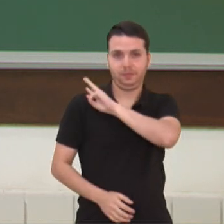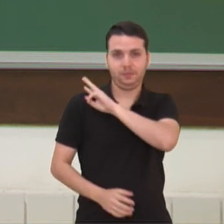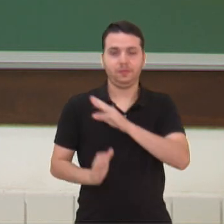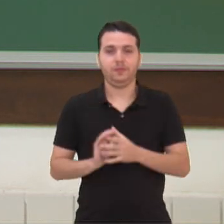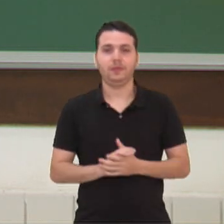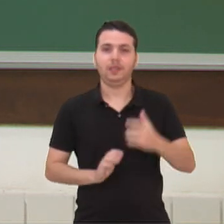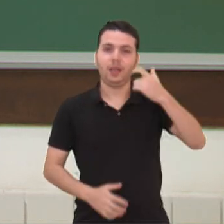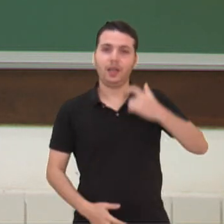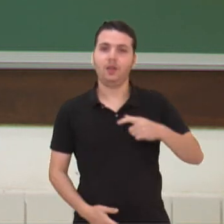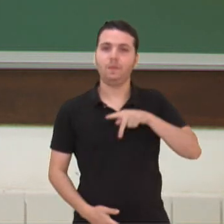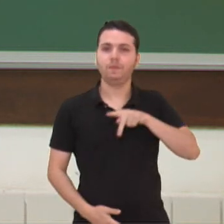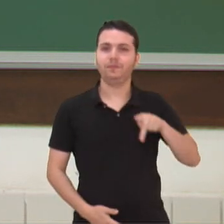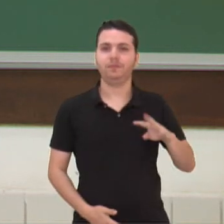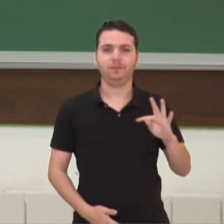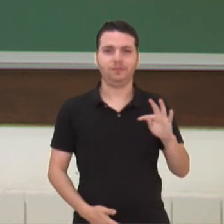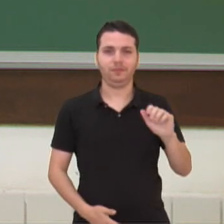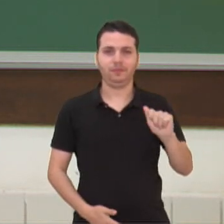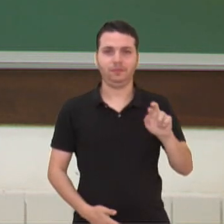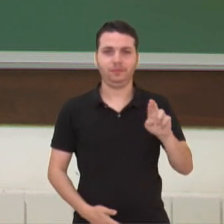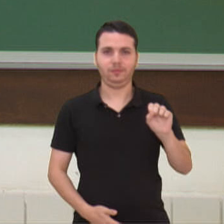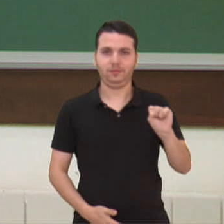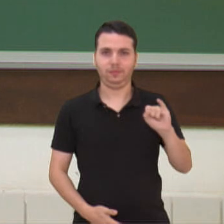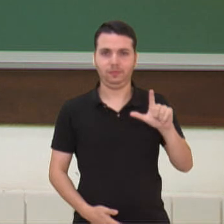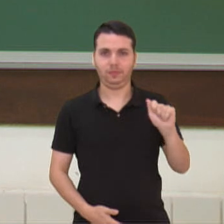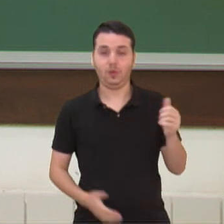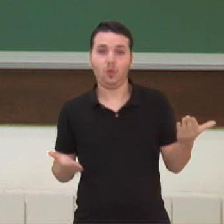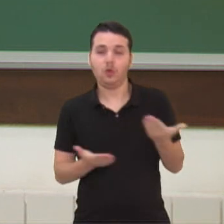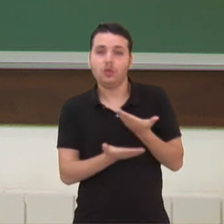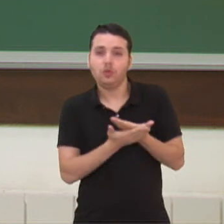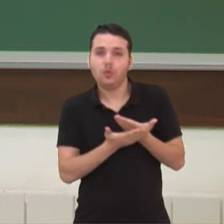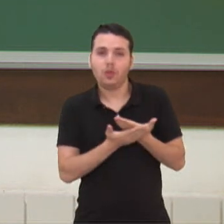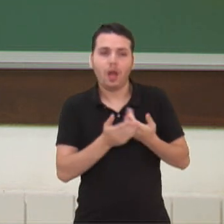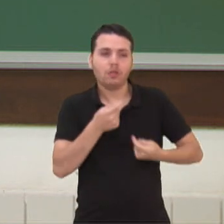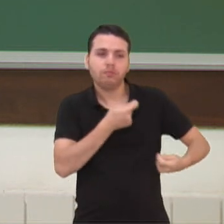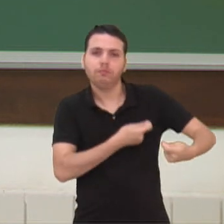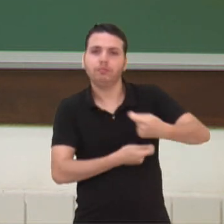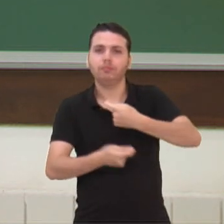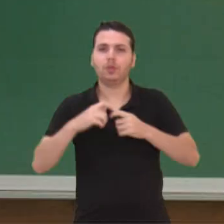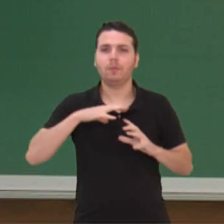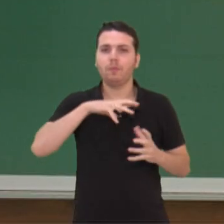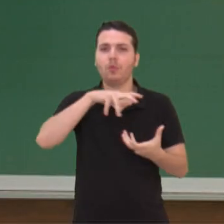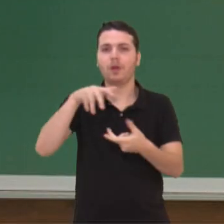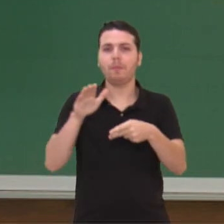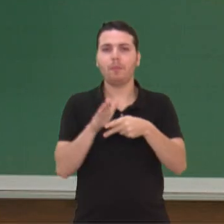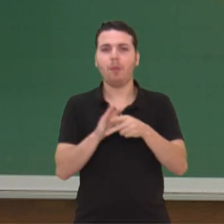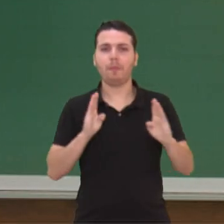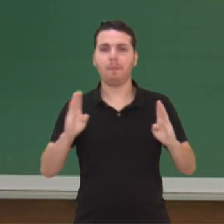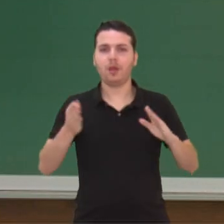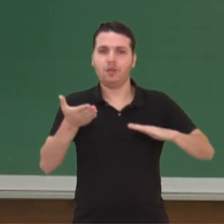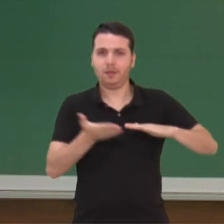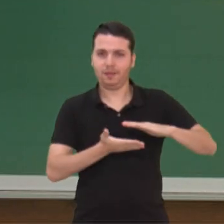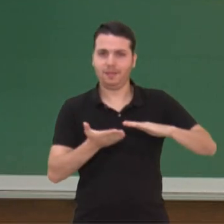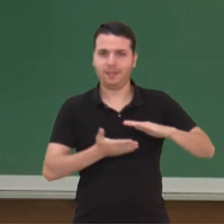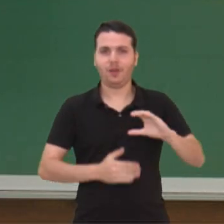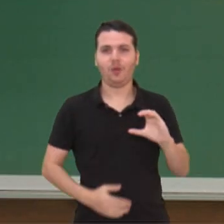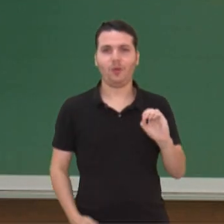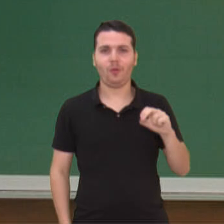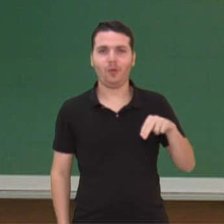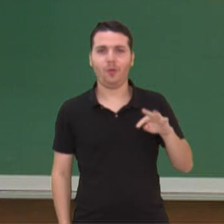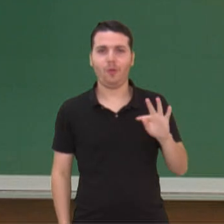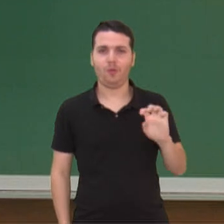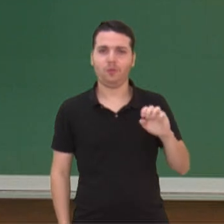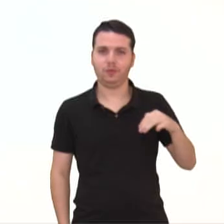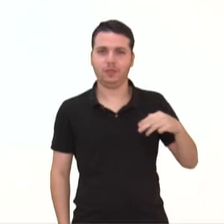e hoje vamos estudar o comércio mundial contemporâneo. Por que é importante estudar esse comércio mundial contemporâneo?